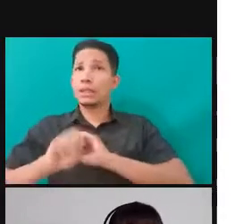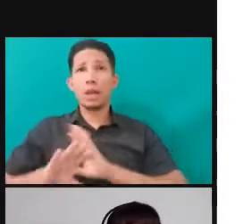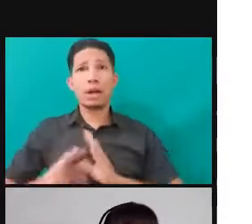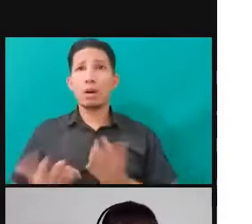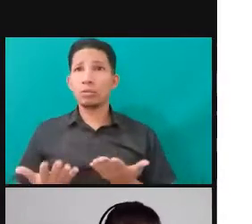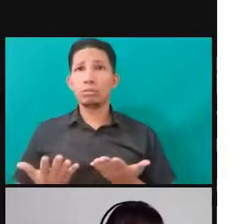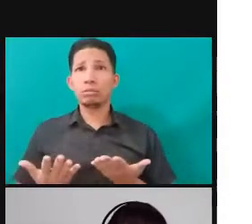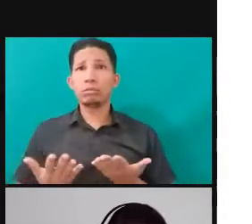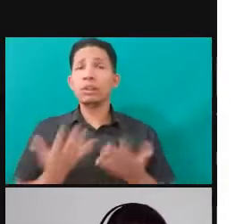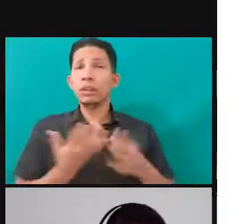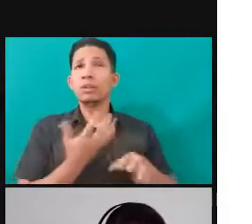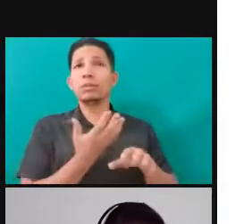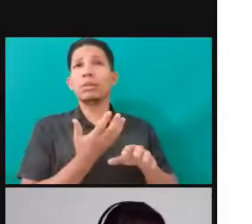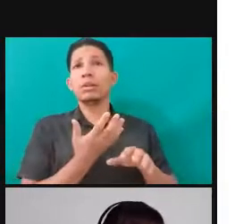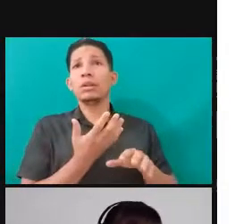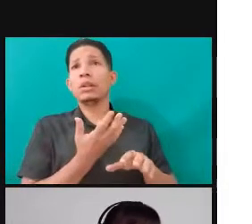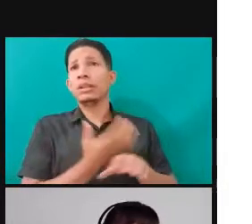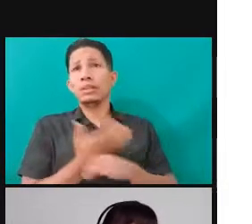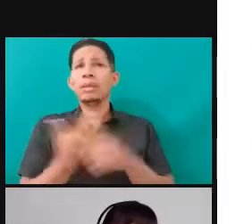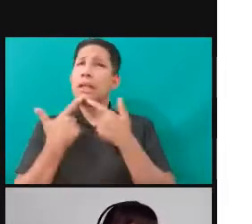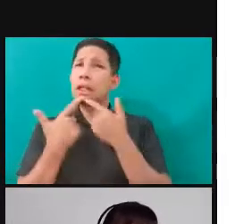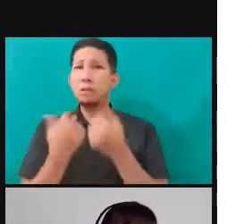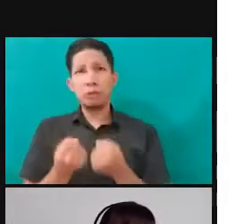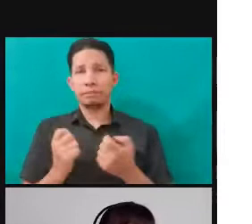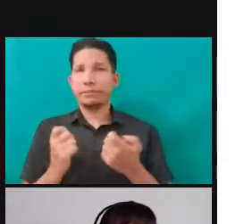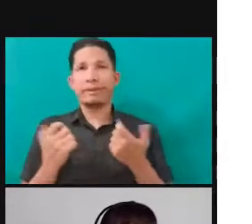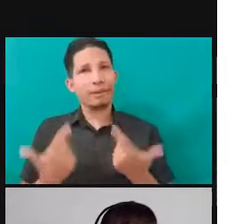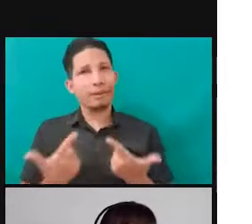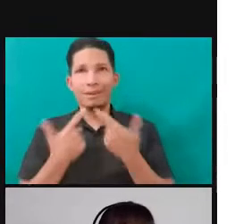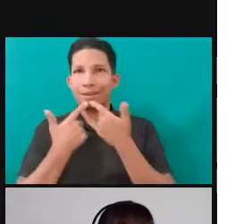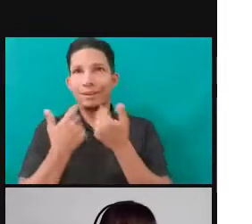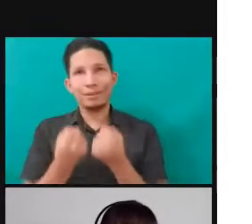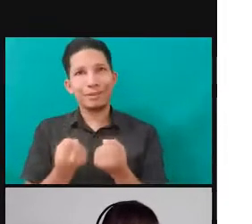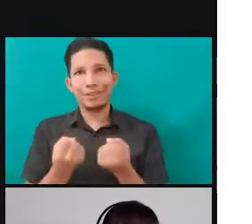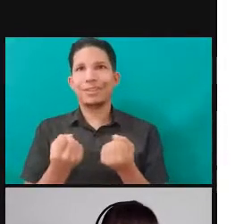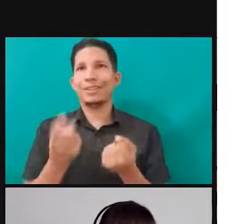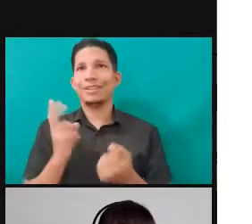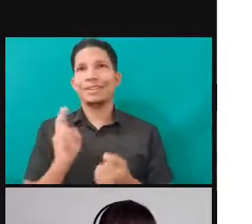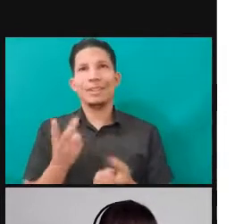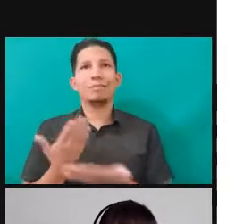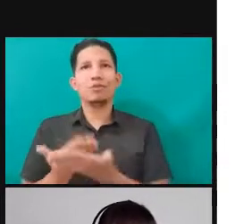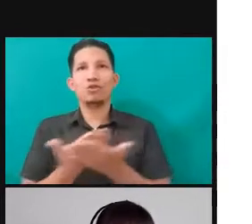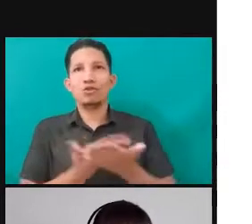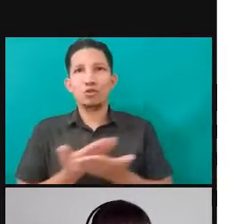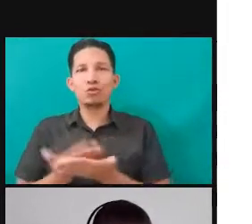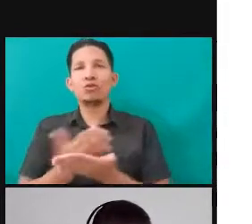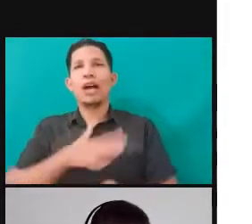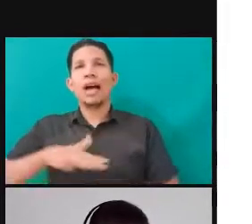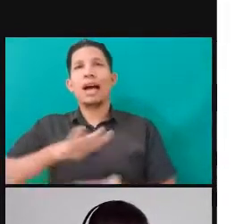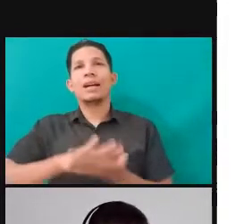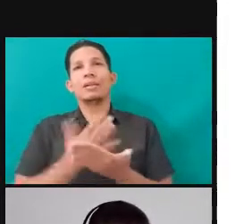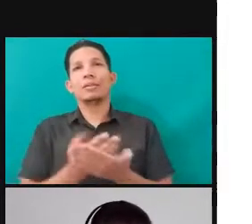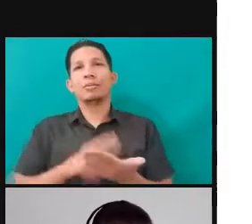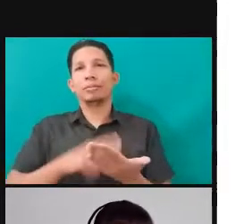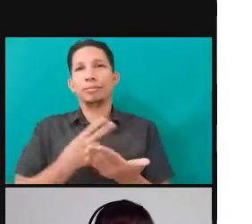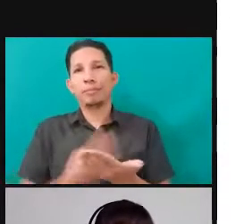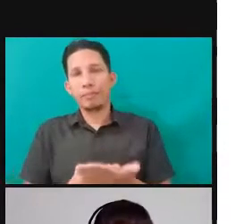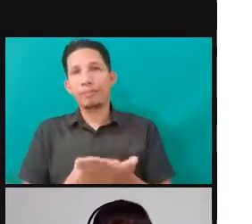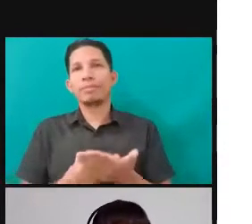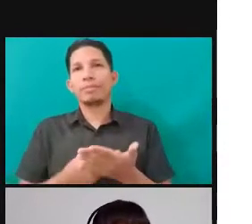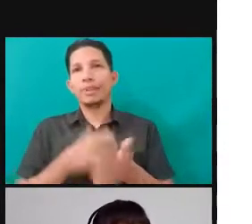Então, são vários sobre linguística, claro, a linguística sempre permeando os estudos sobre tradução, interpretação de língua de